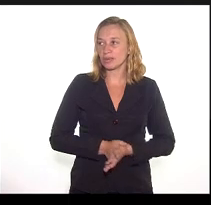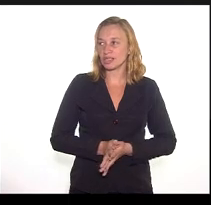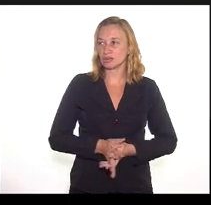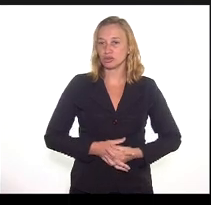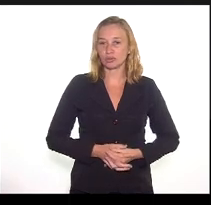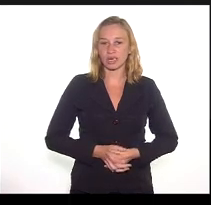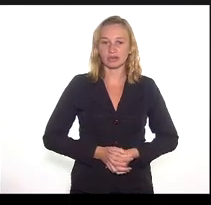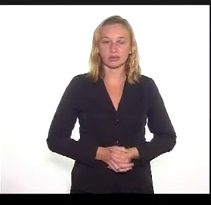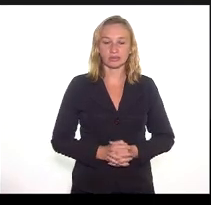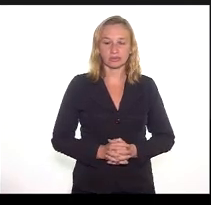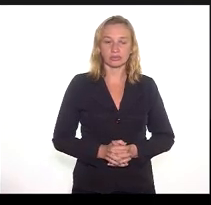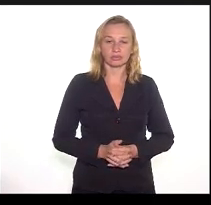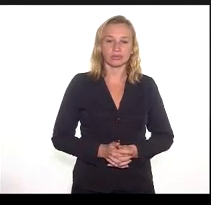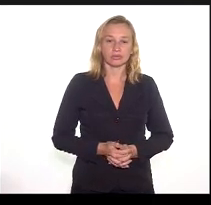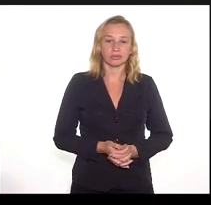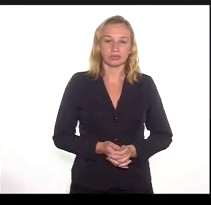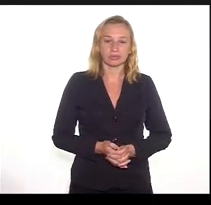tanto sim.